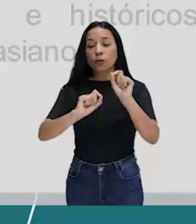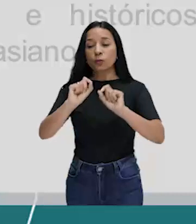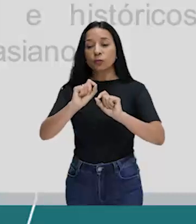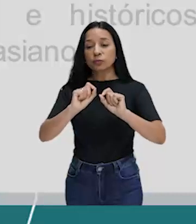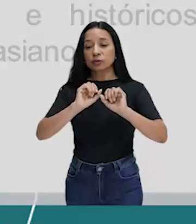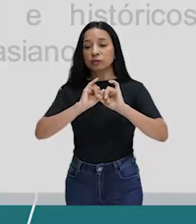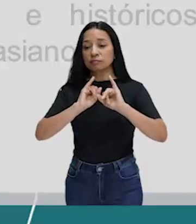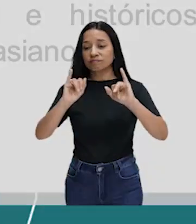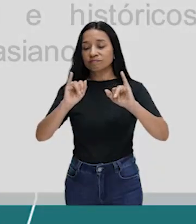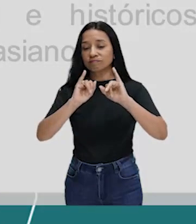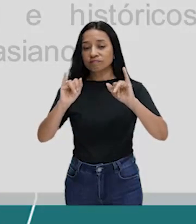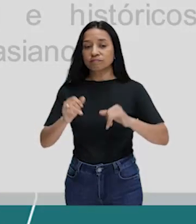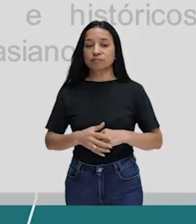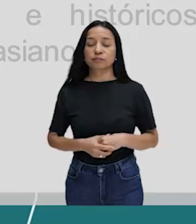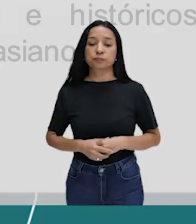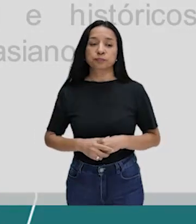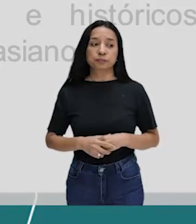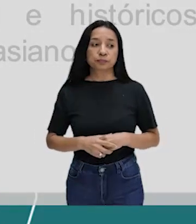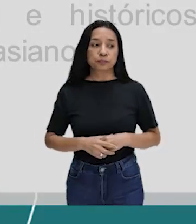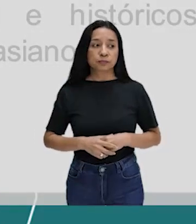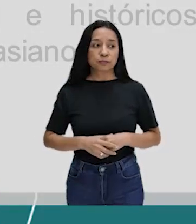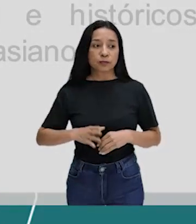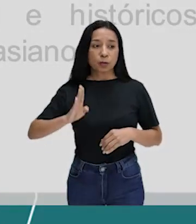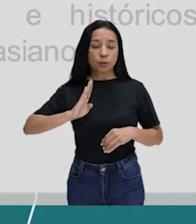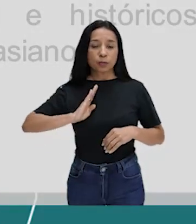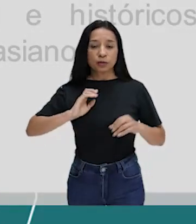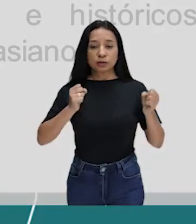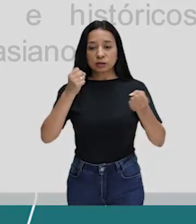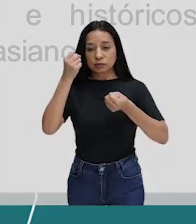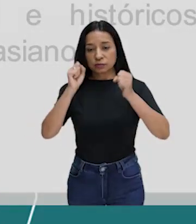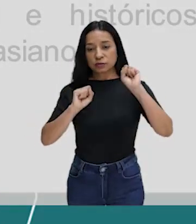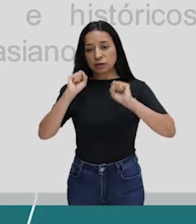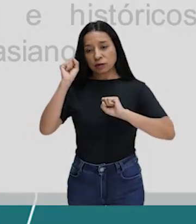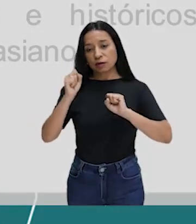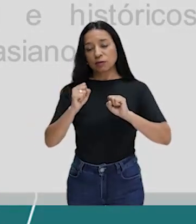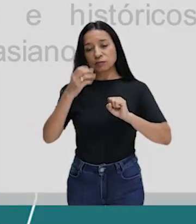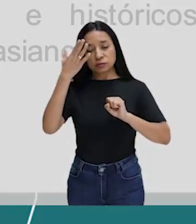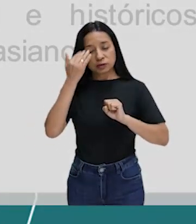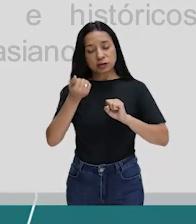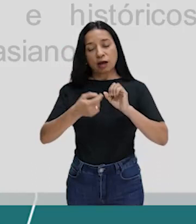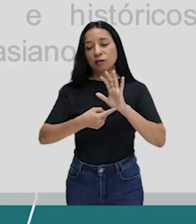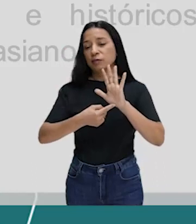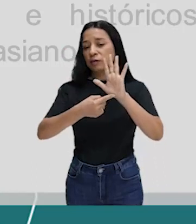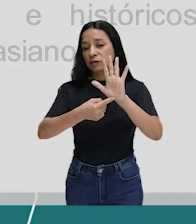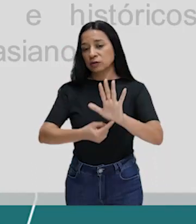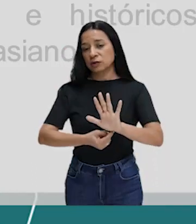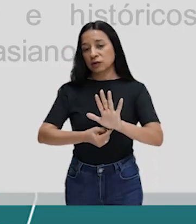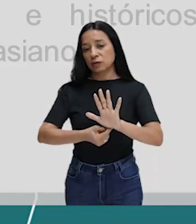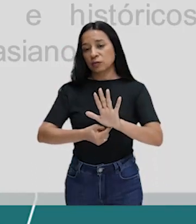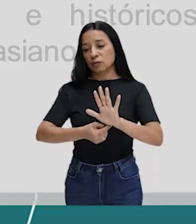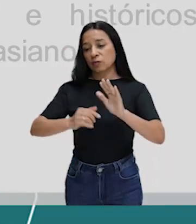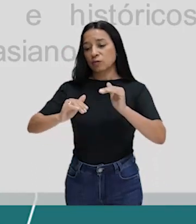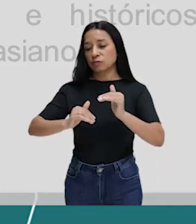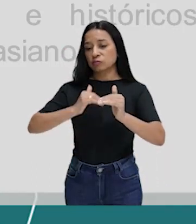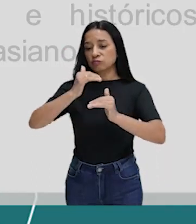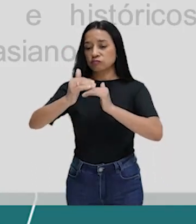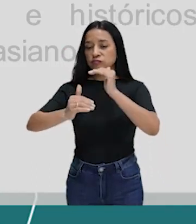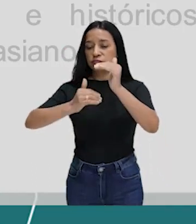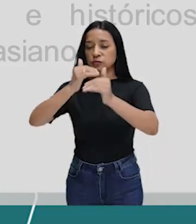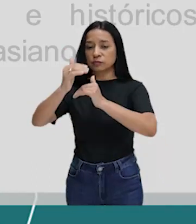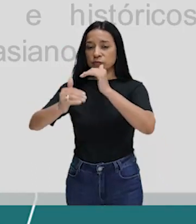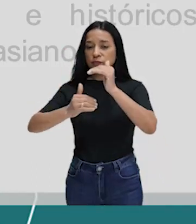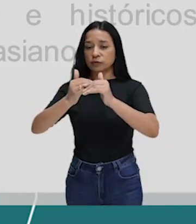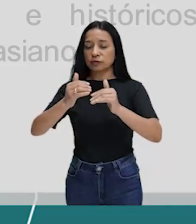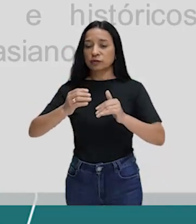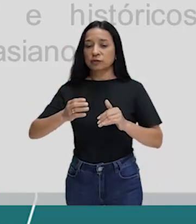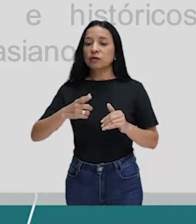diz. Burguesia industrial, a gente sabe que a burguesia se destacou na época do romantismo, ela vai tomando espaço, e aqui eu tenho